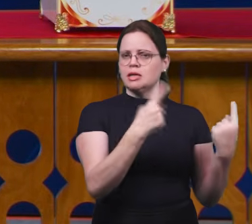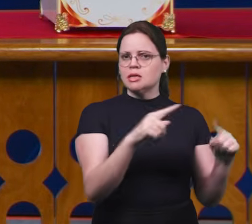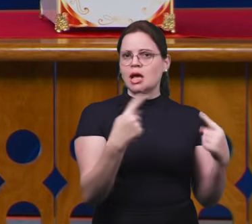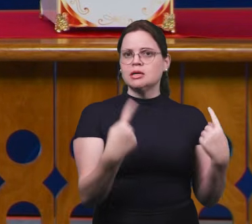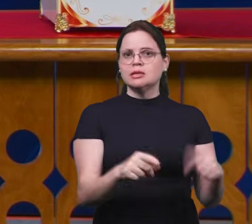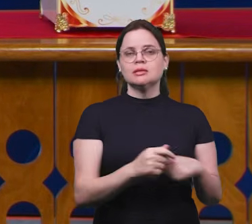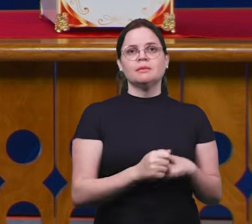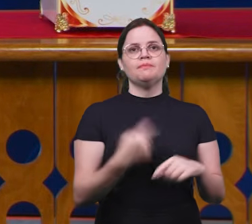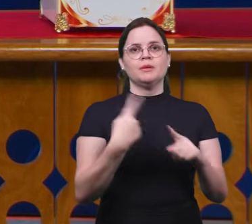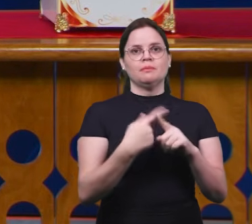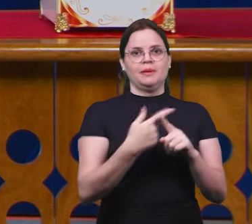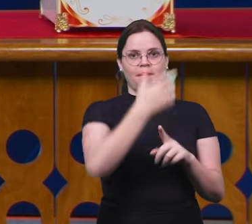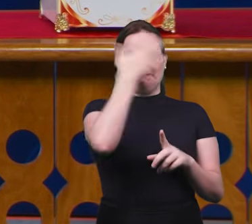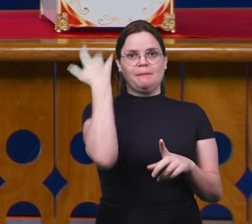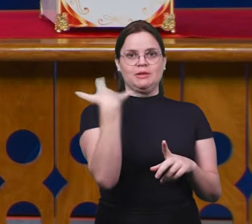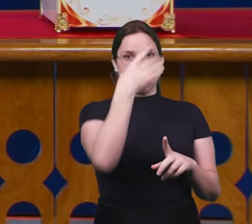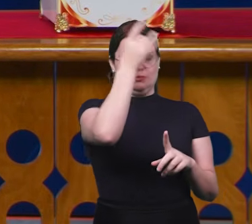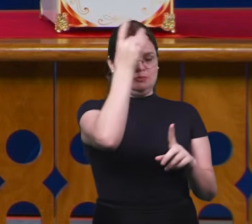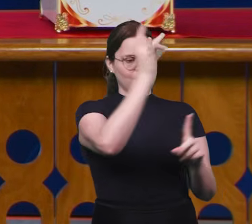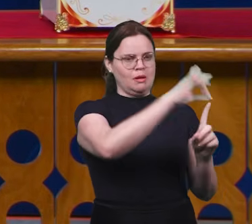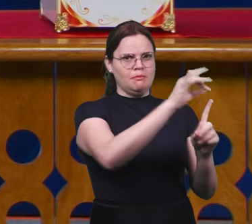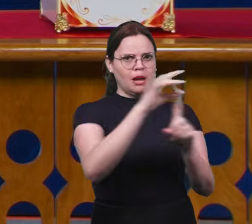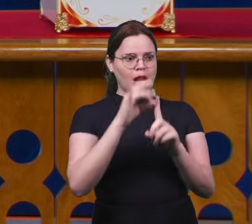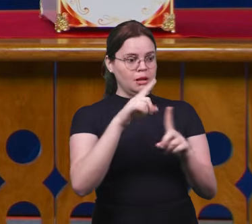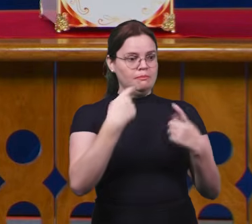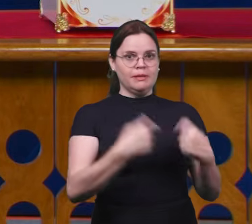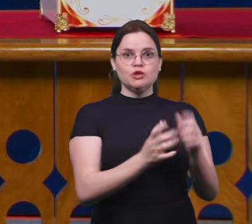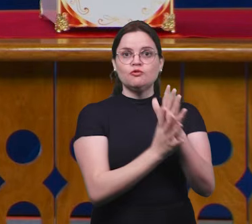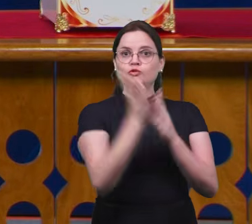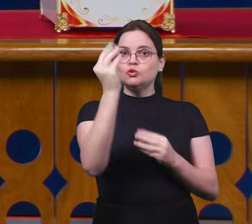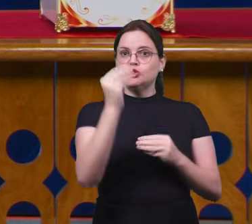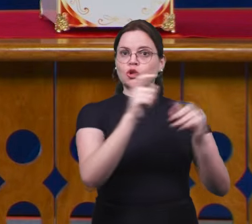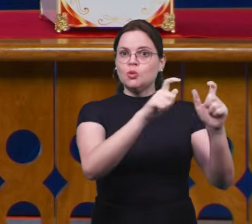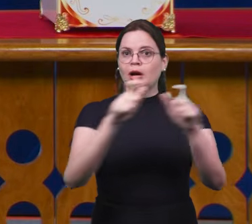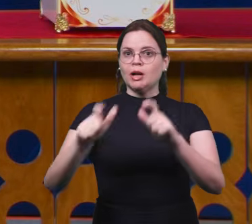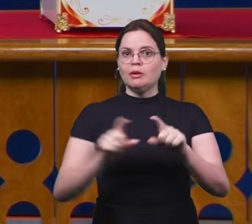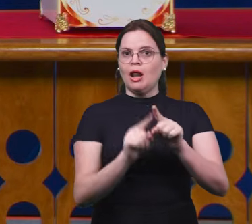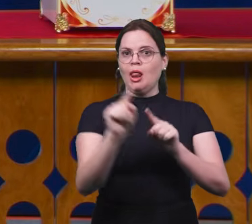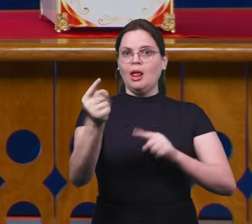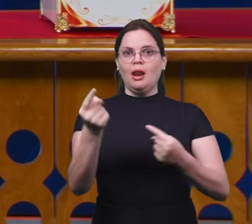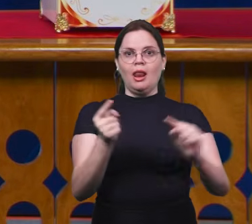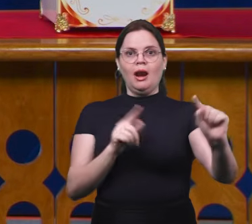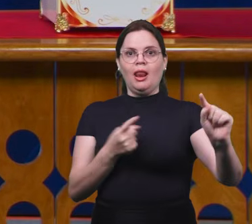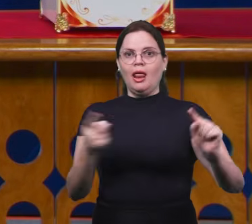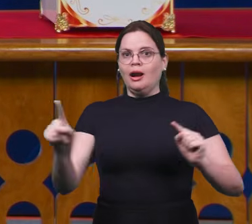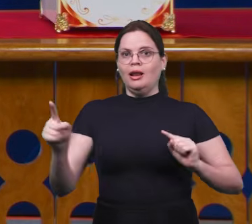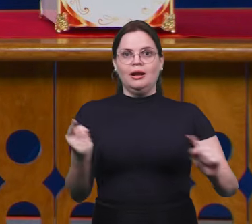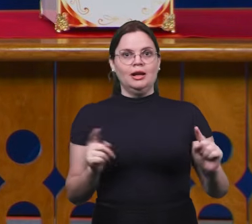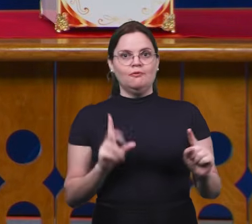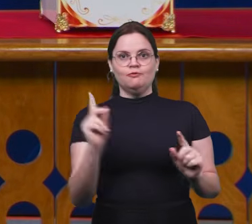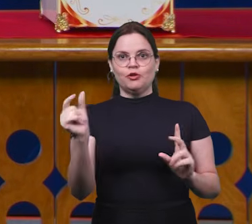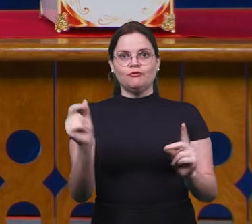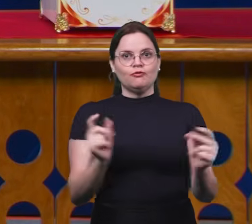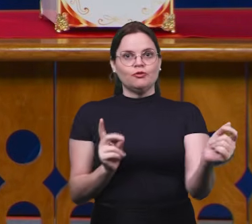Aqueles que haviam sido cheios do Espírito Santo, eles tiveram de fugir. Não saíram porque quiseram,